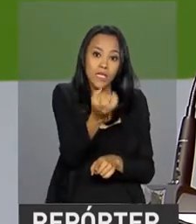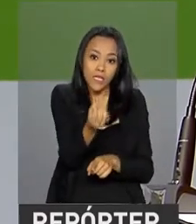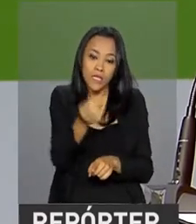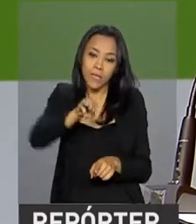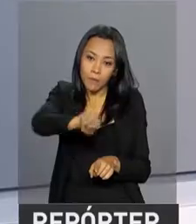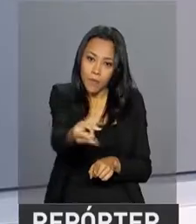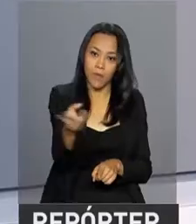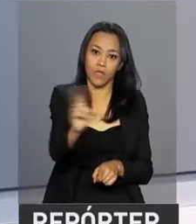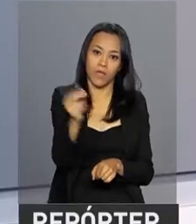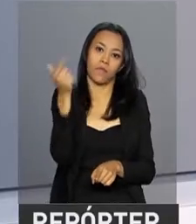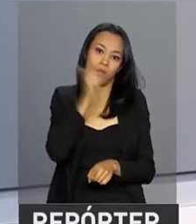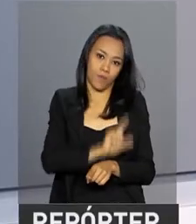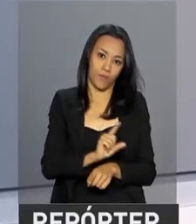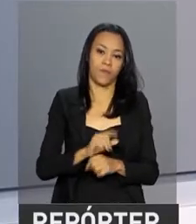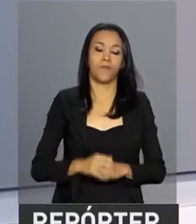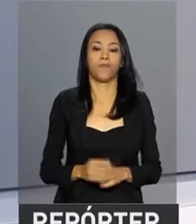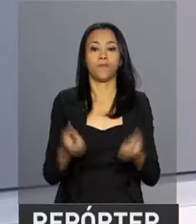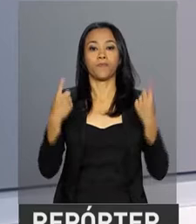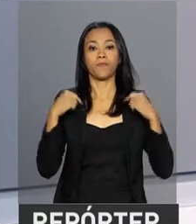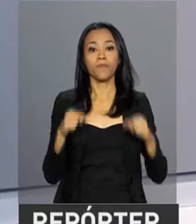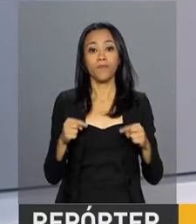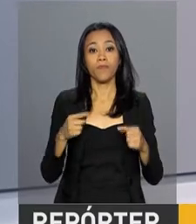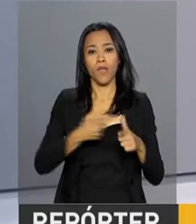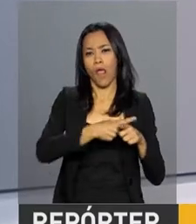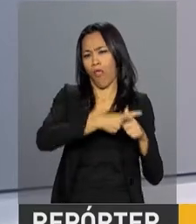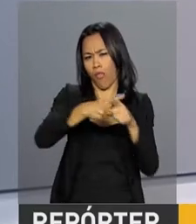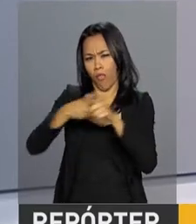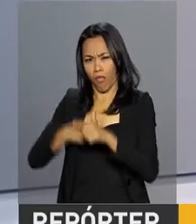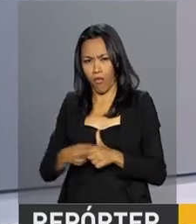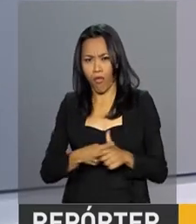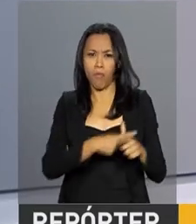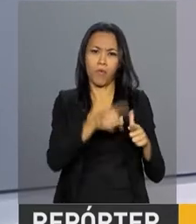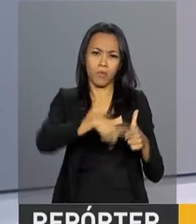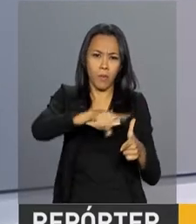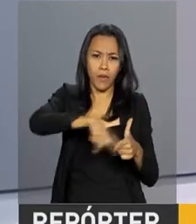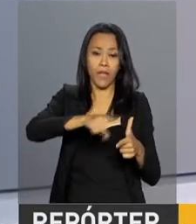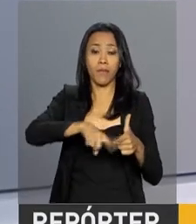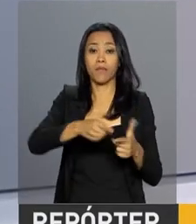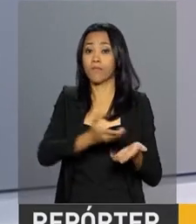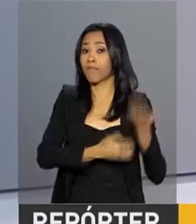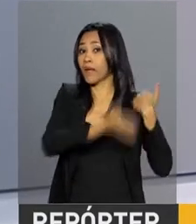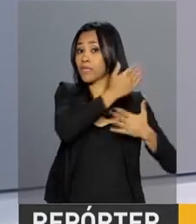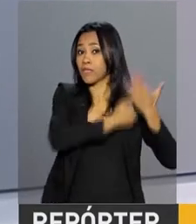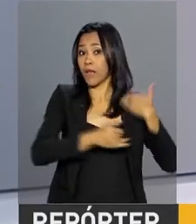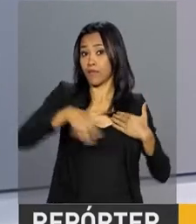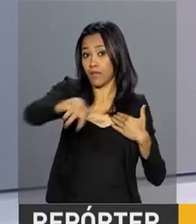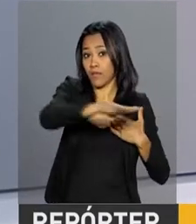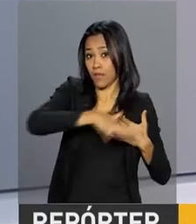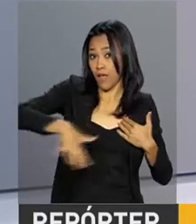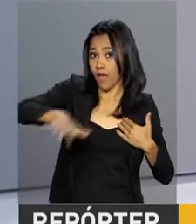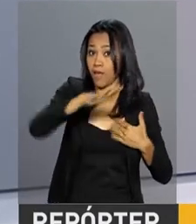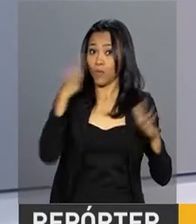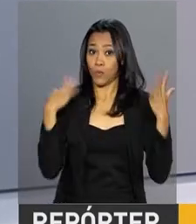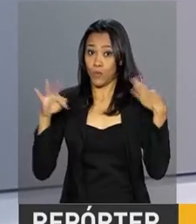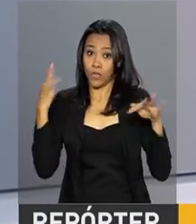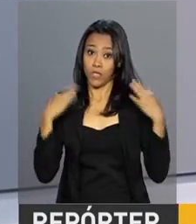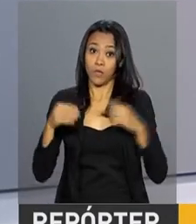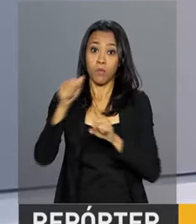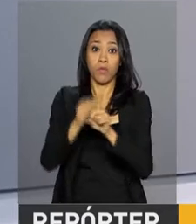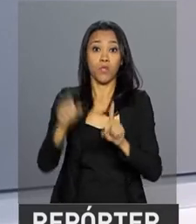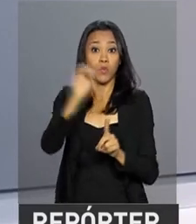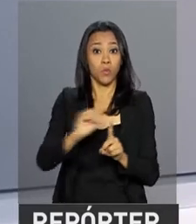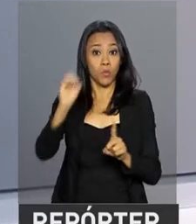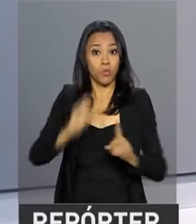reais. A crise é passado para o setor de turismo. Em outubro, os gastos de estrangeiros no país